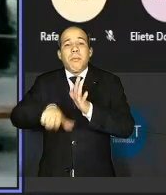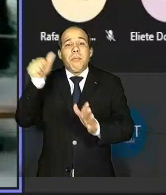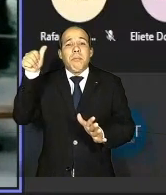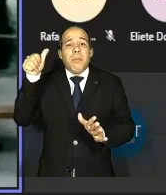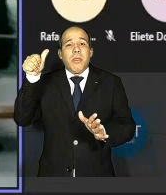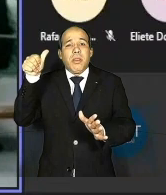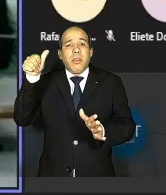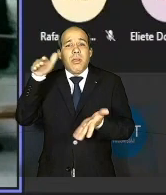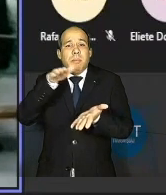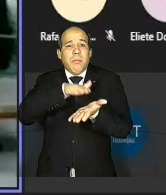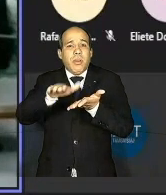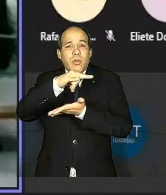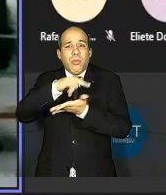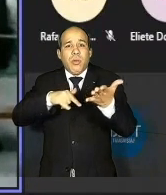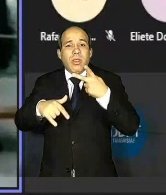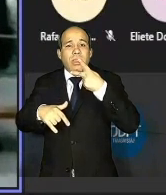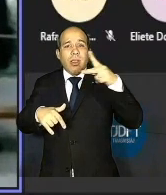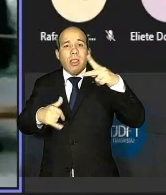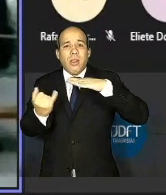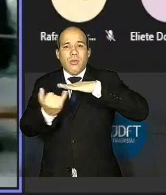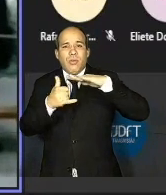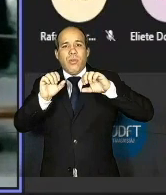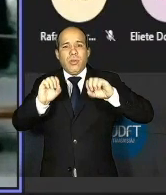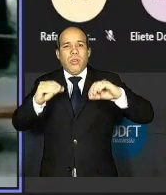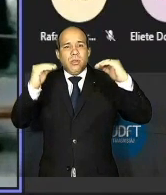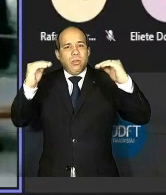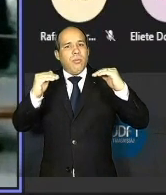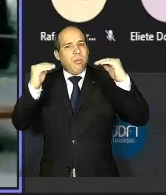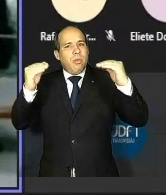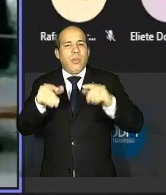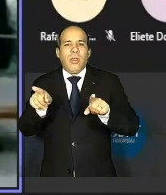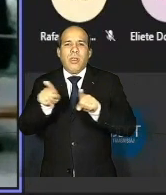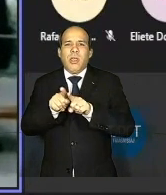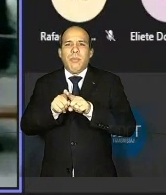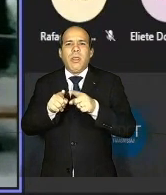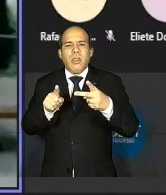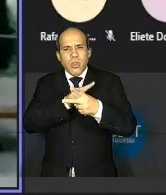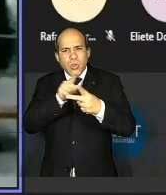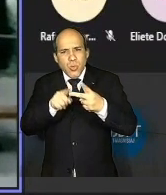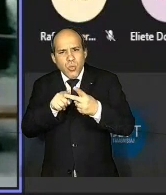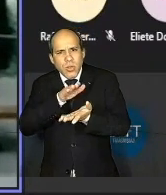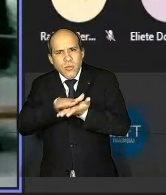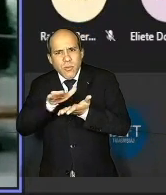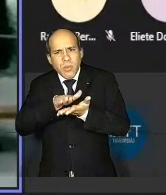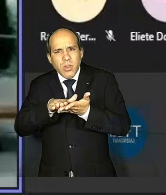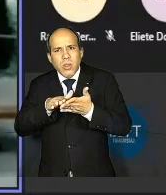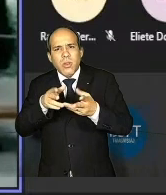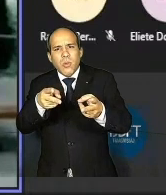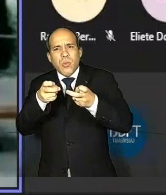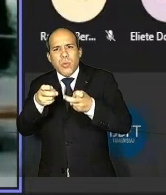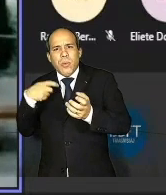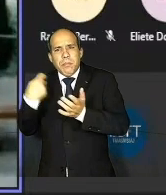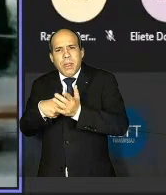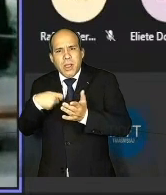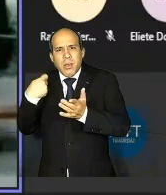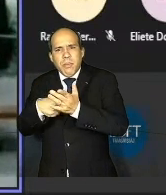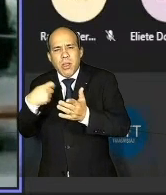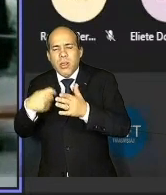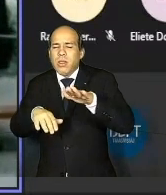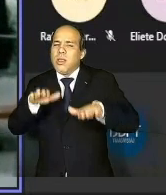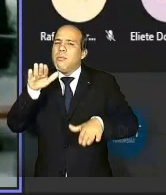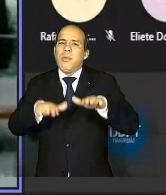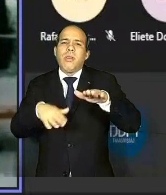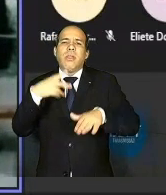impressão da primeira via dos documentos emitidos pelas instituições de ensino superior e cobrar a segunda via segundo o critério